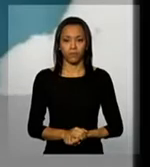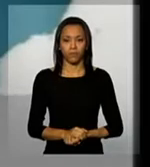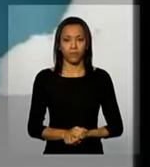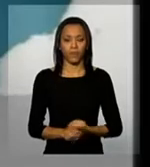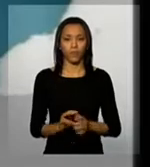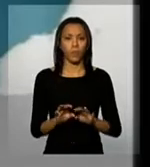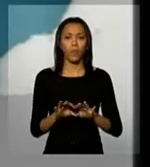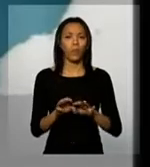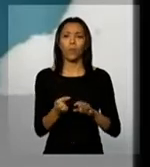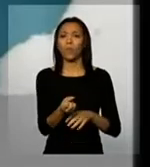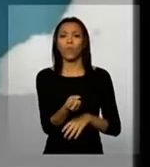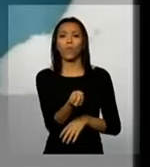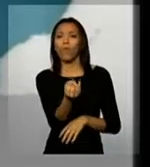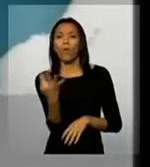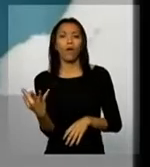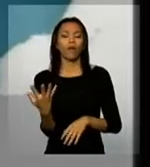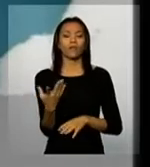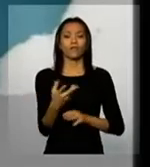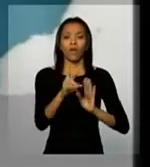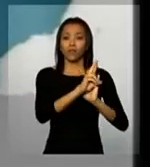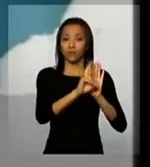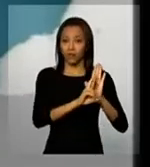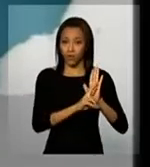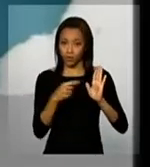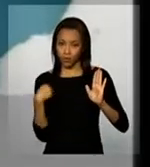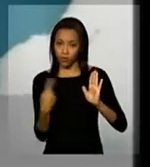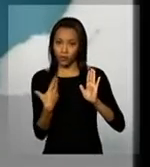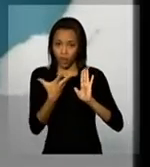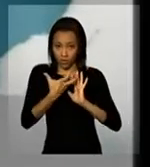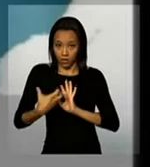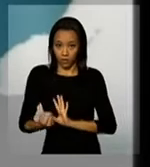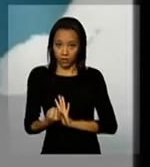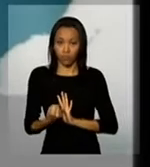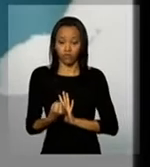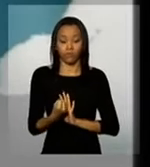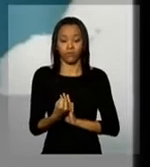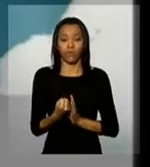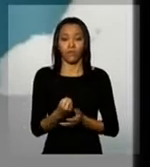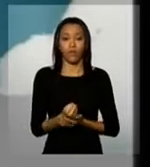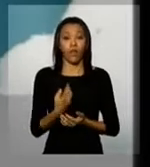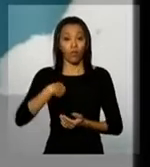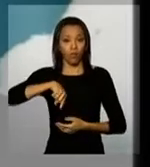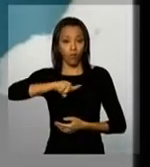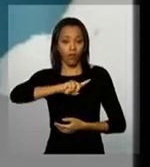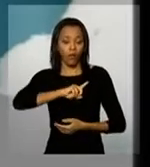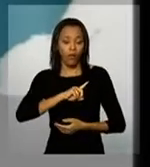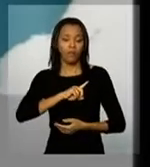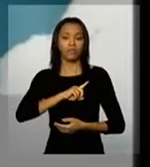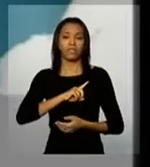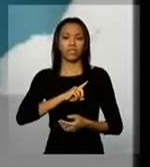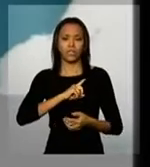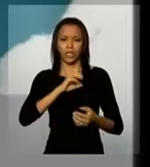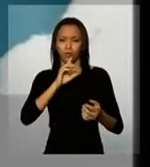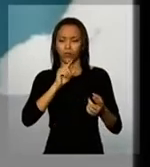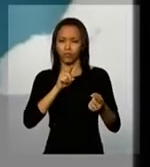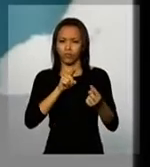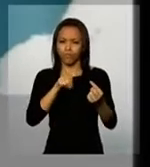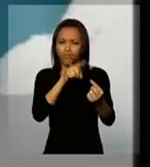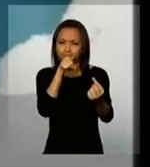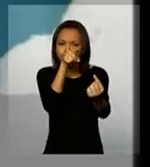Quais foram os parâmetros que nós adotamos? Nós estamos projetando um crescimento do